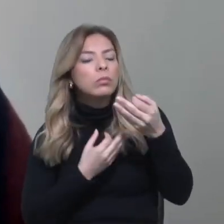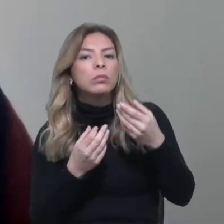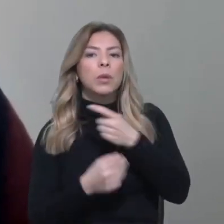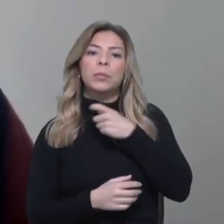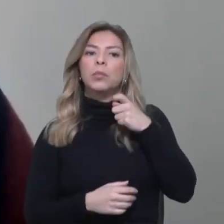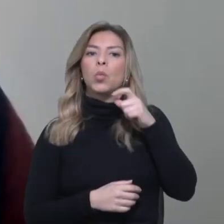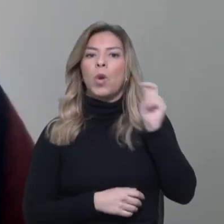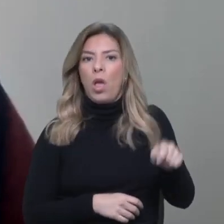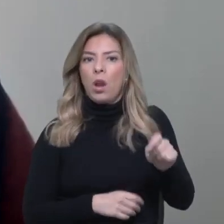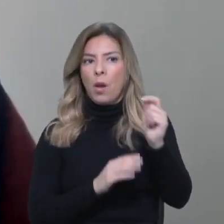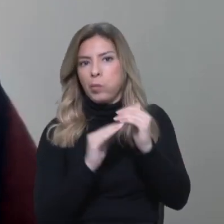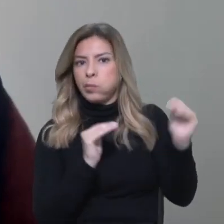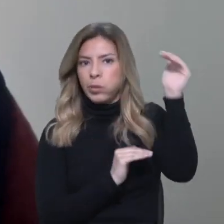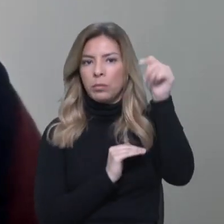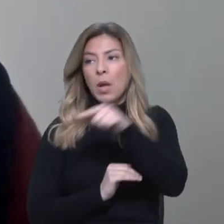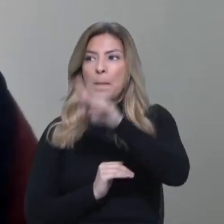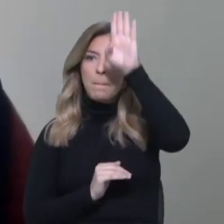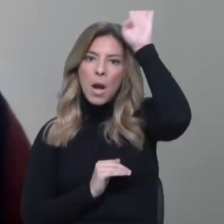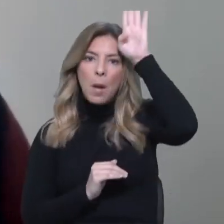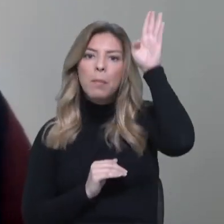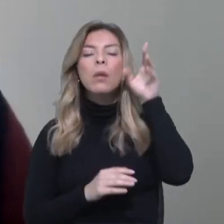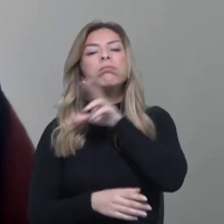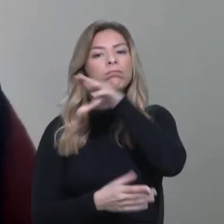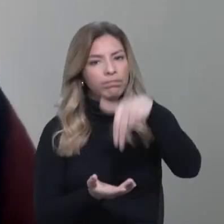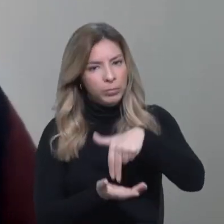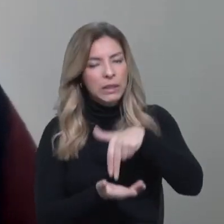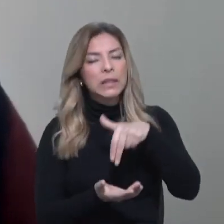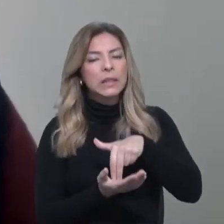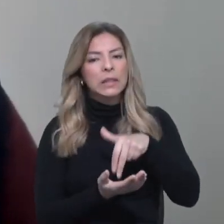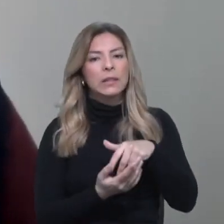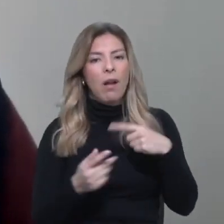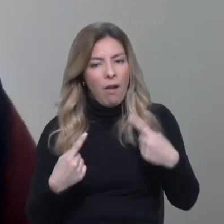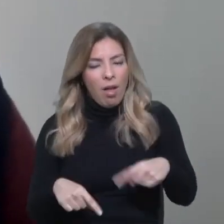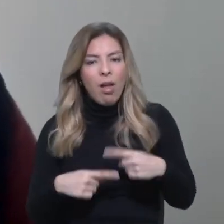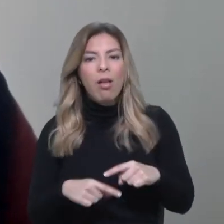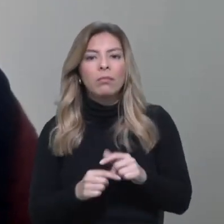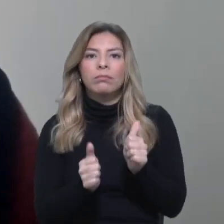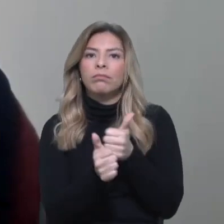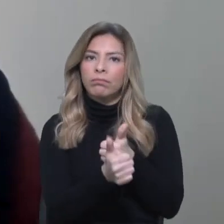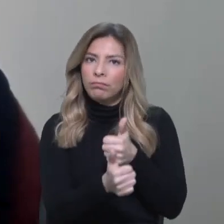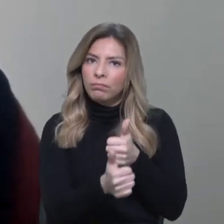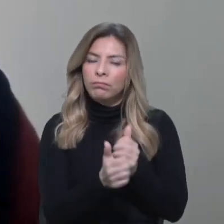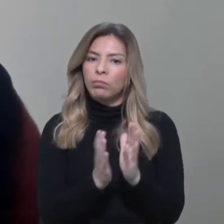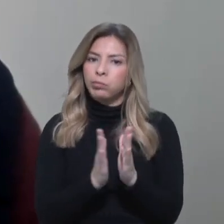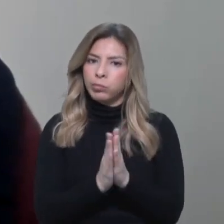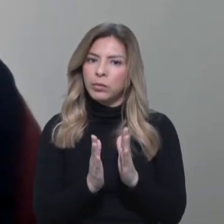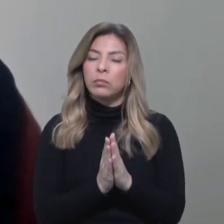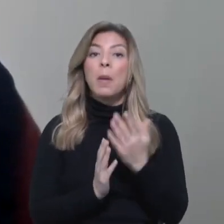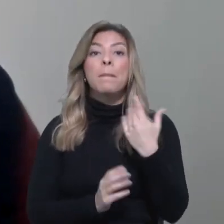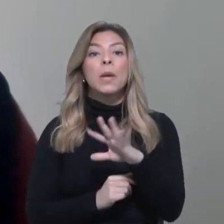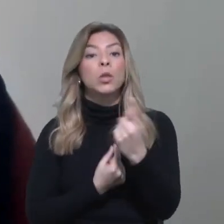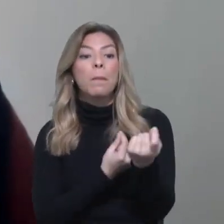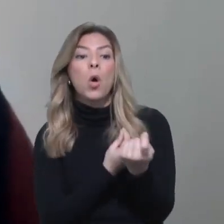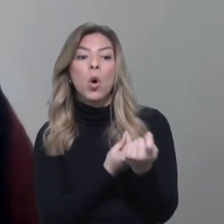que o Papa está presente nas orações de todos os católicos ucranianos, que sublinhou a importância e a proximidade